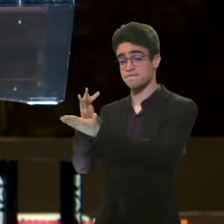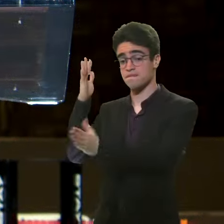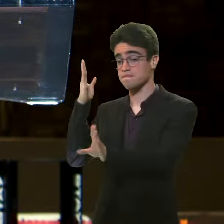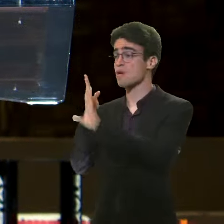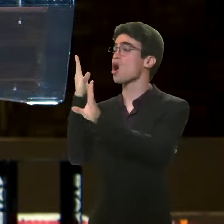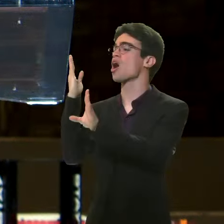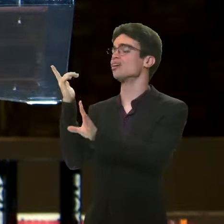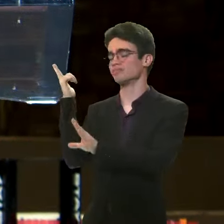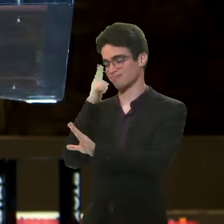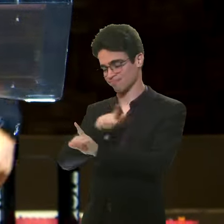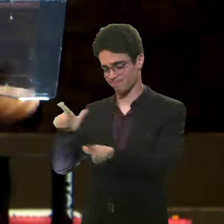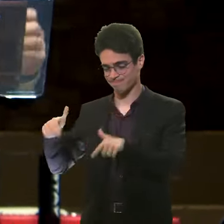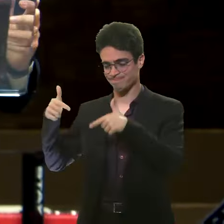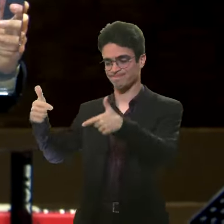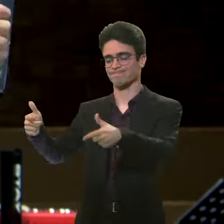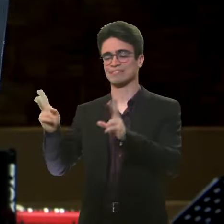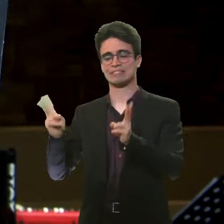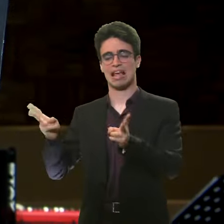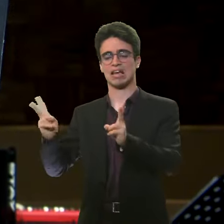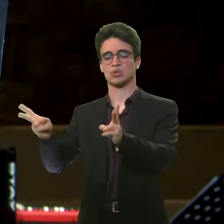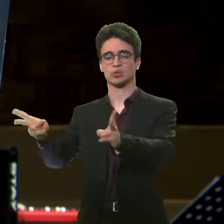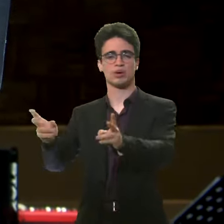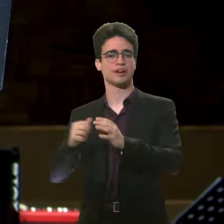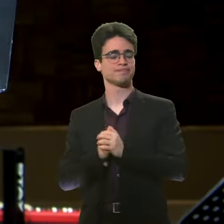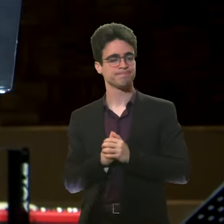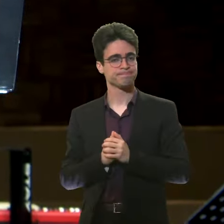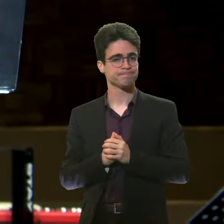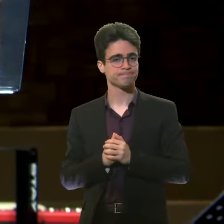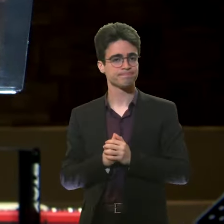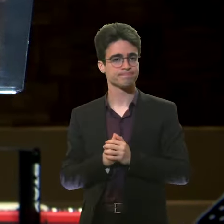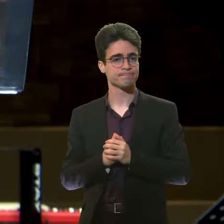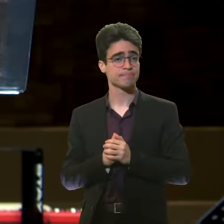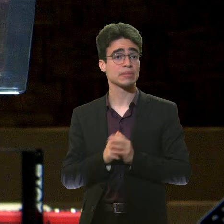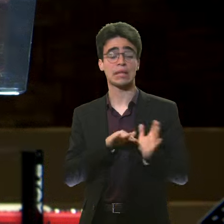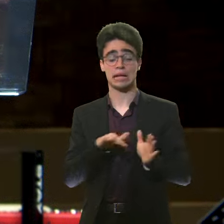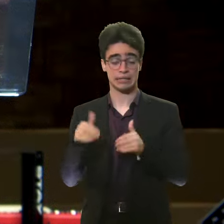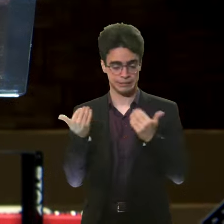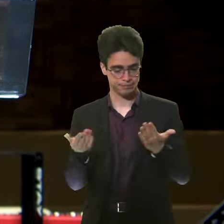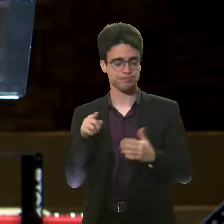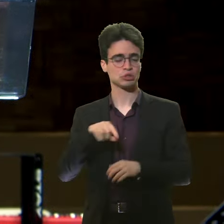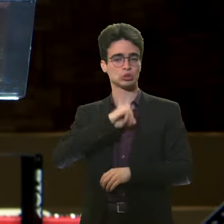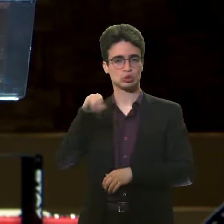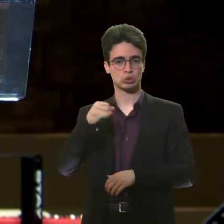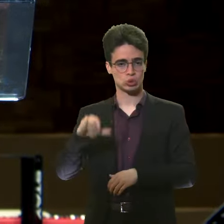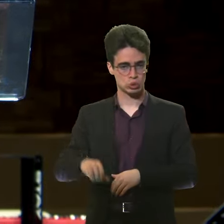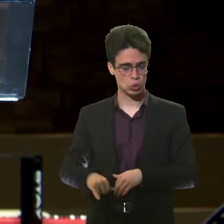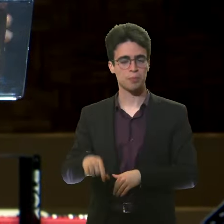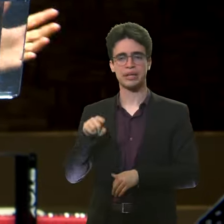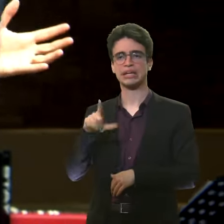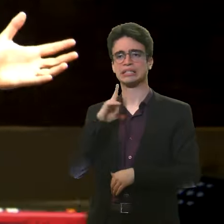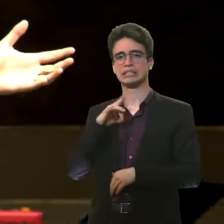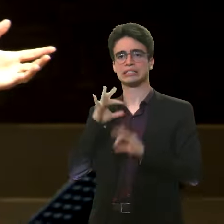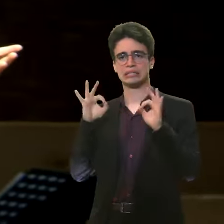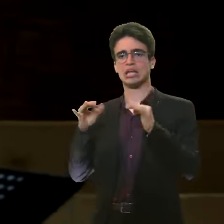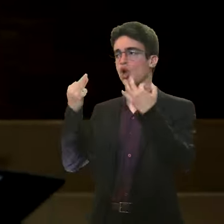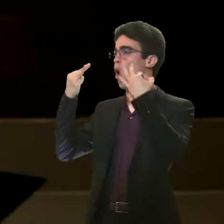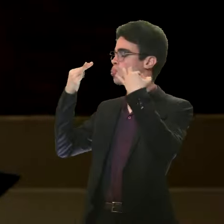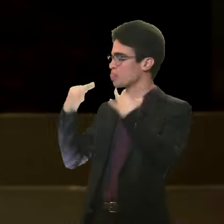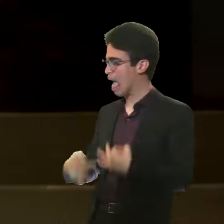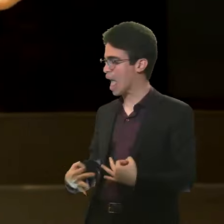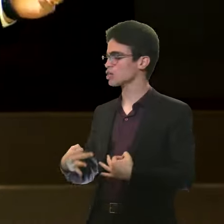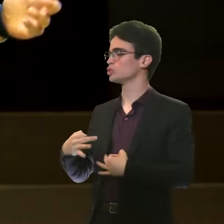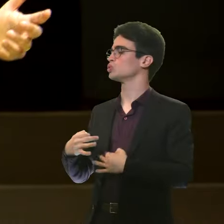Agora, Jó então foi honesto na presença de Deus no momento difícil da sua vida. Jó,